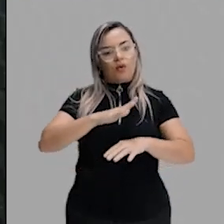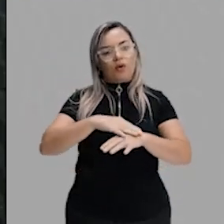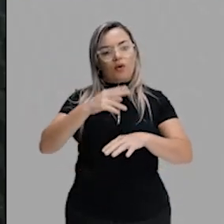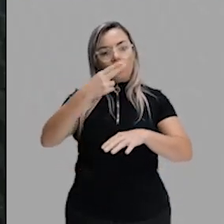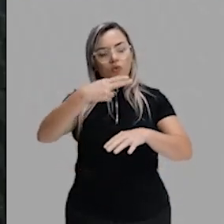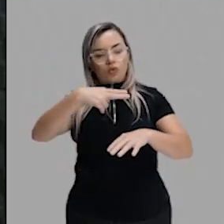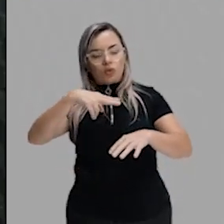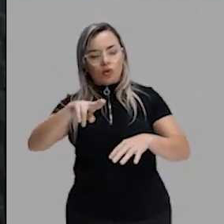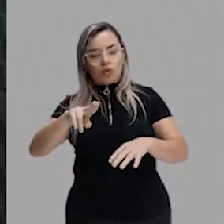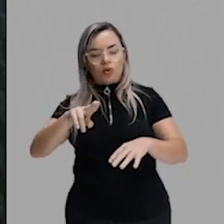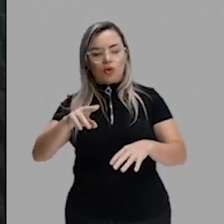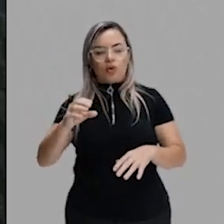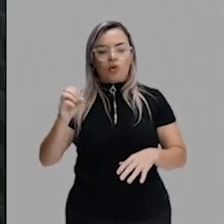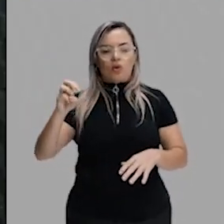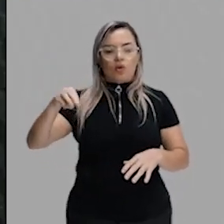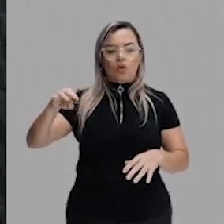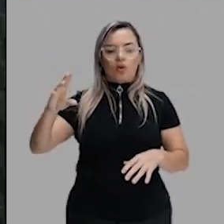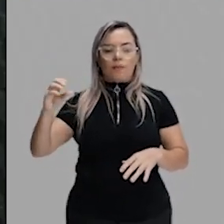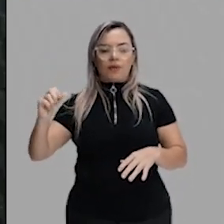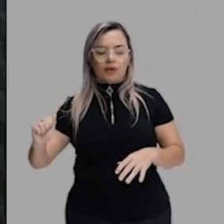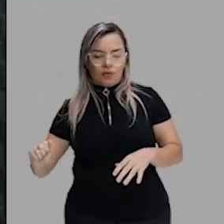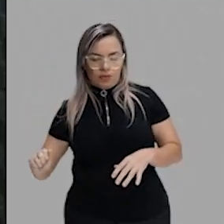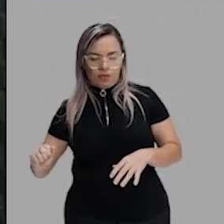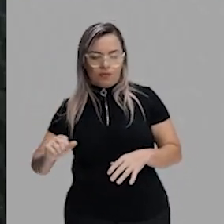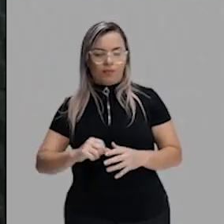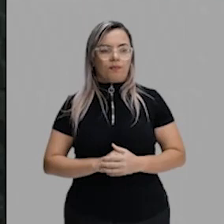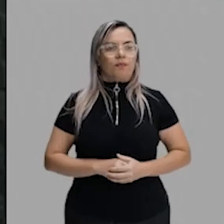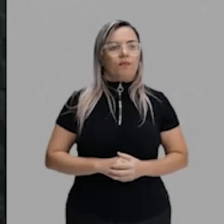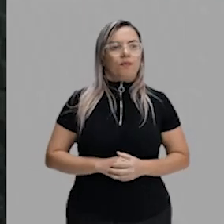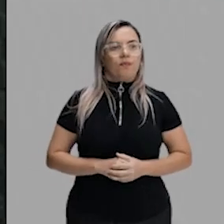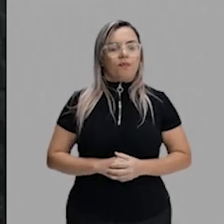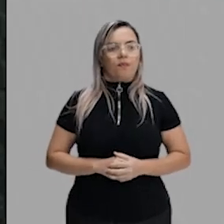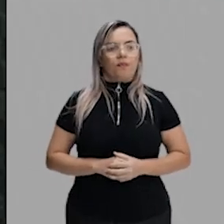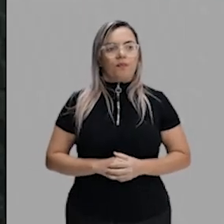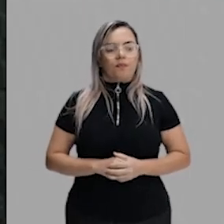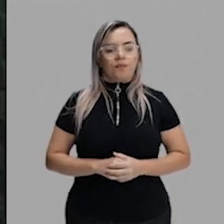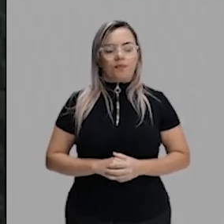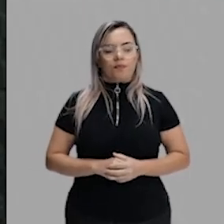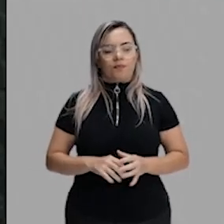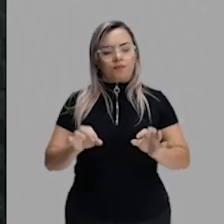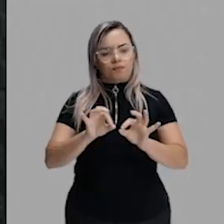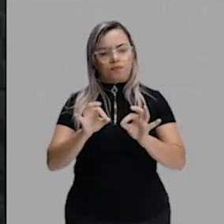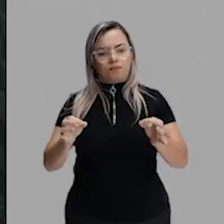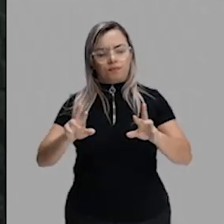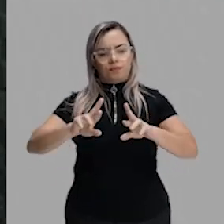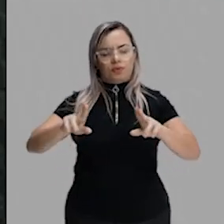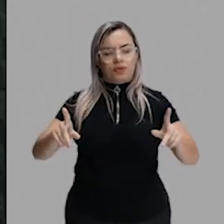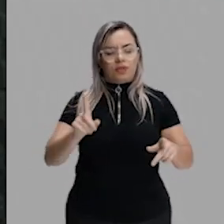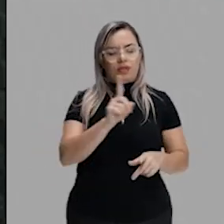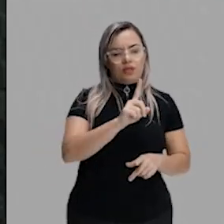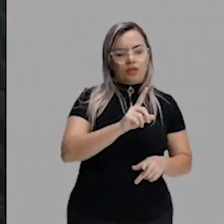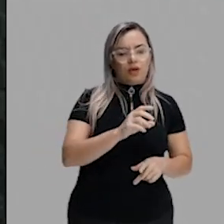não ômico, certo? Vamos ver a diferença entre eles. Vocês verem como é bem simples. Ó.